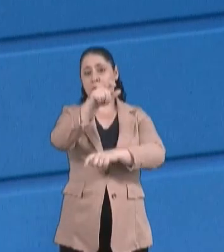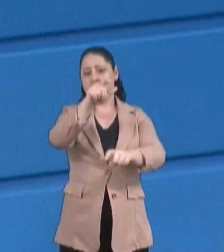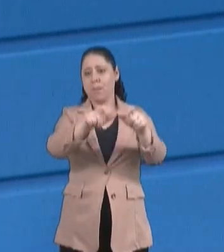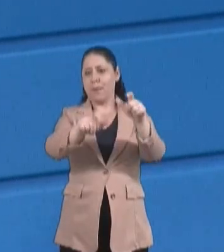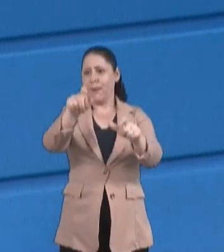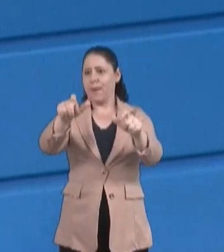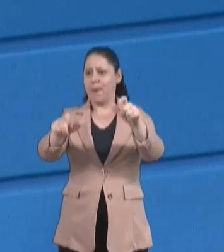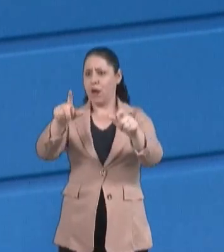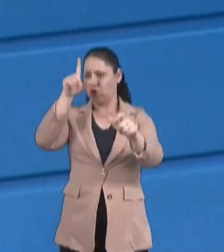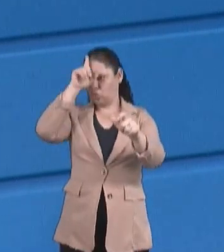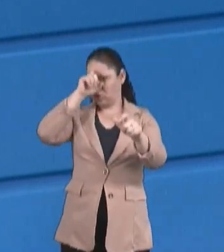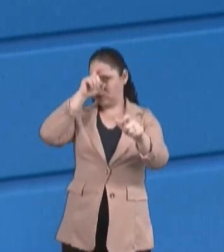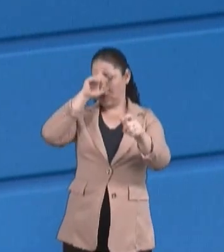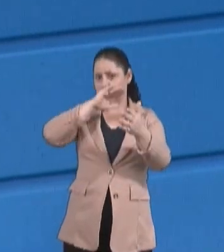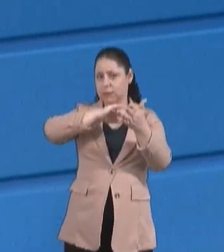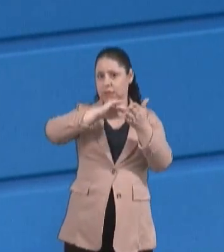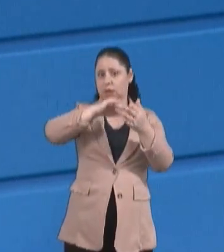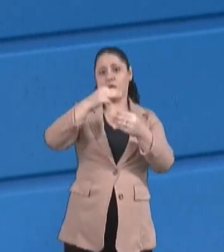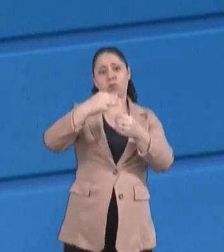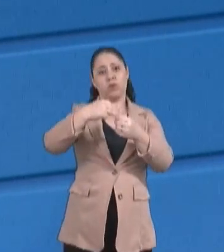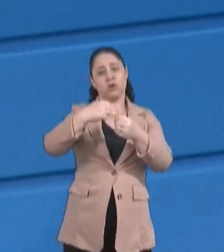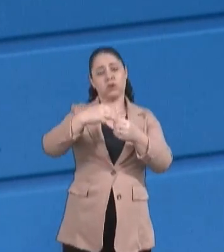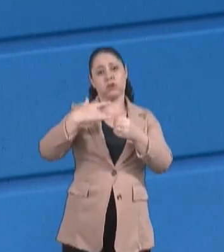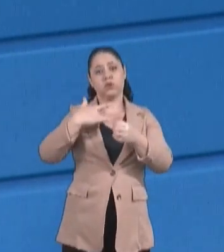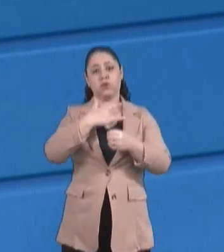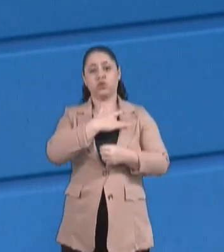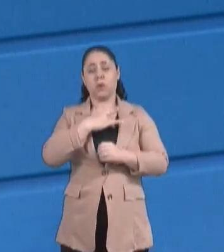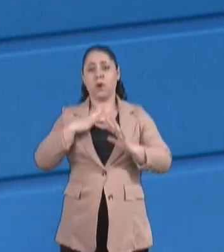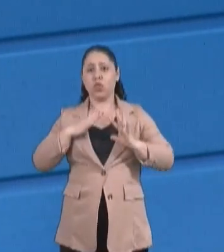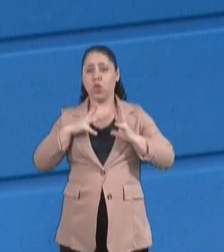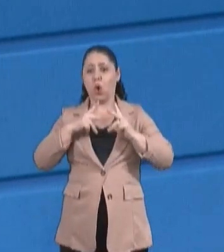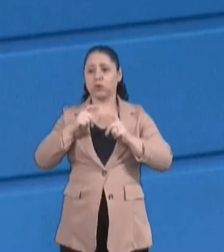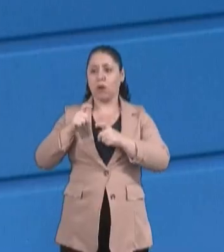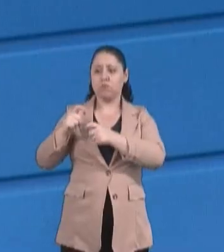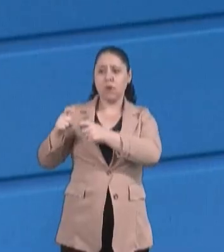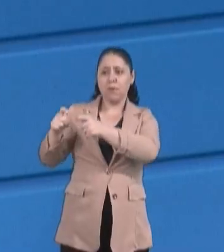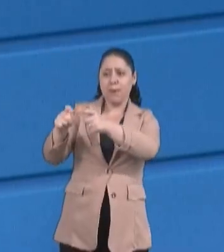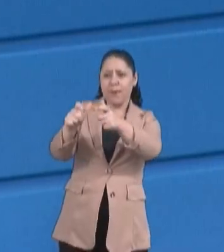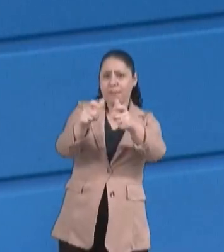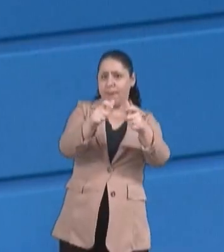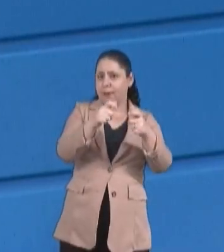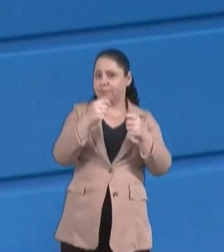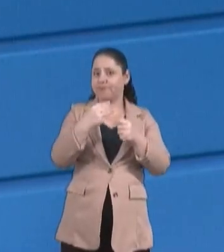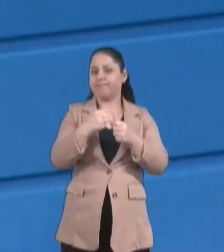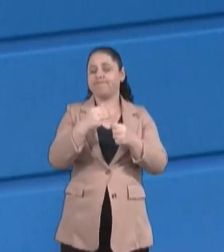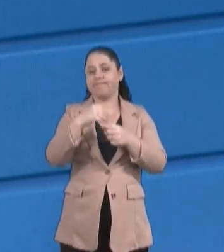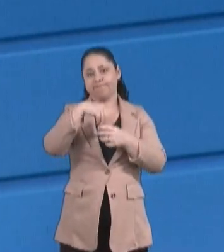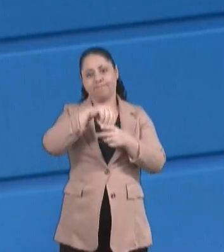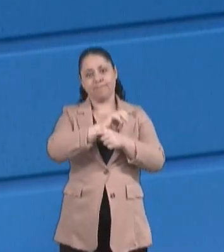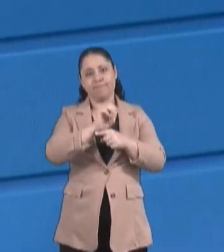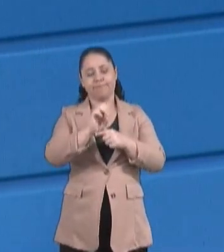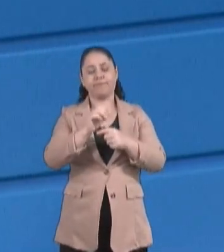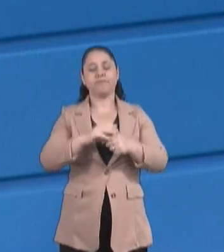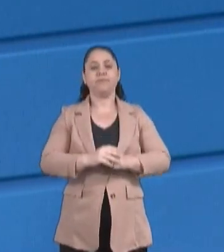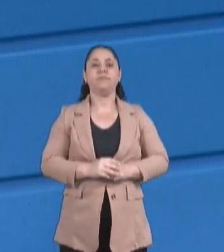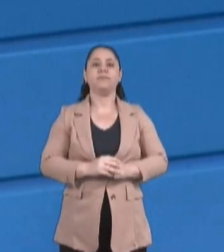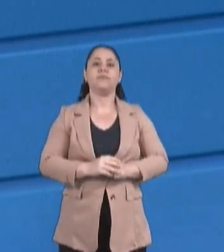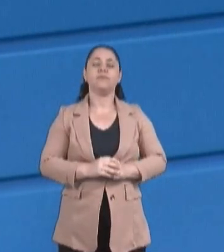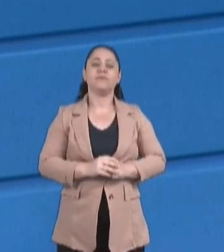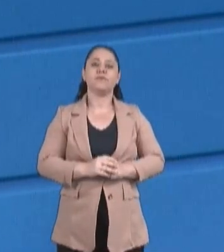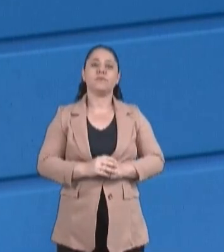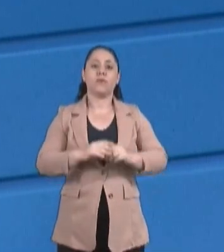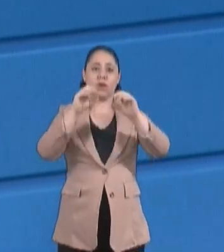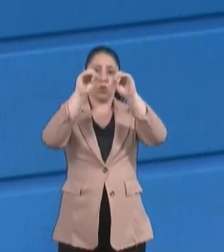os hospitais e secretarias municipais de saúde dos municípios do estado.